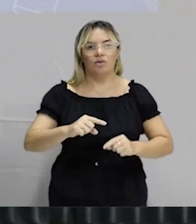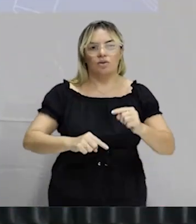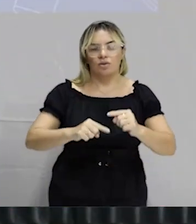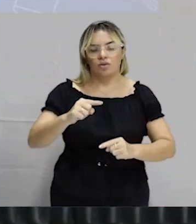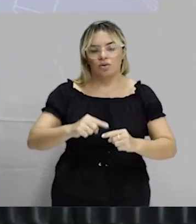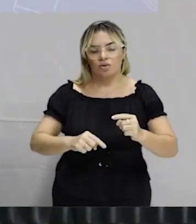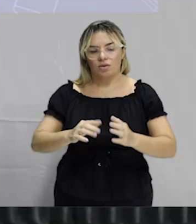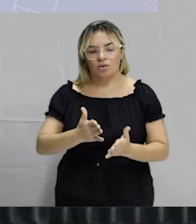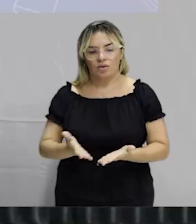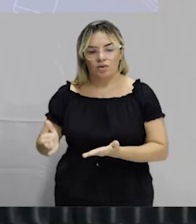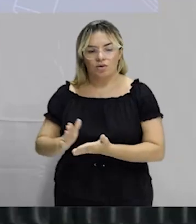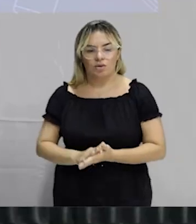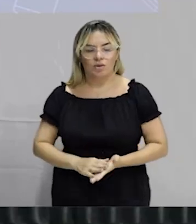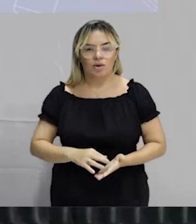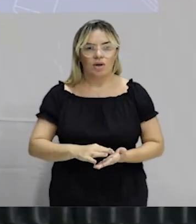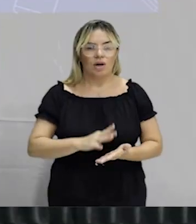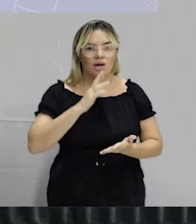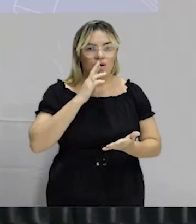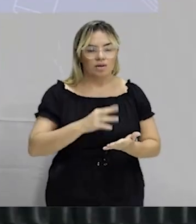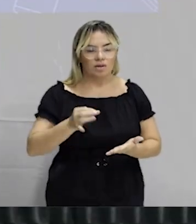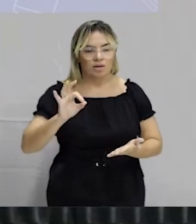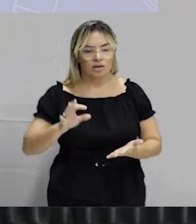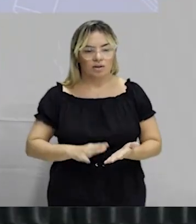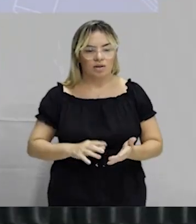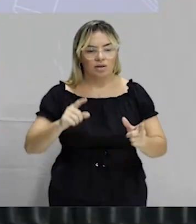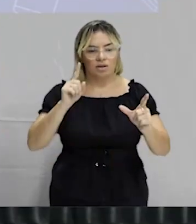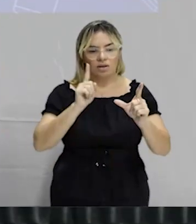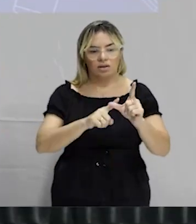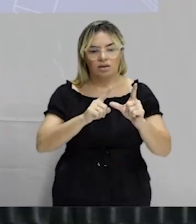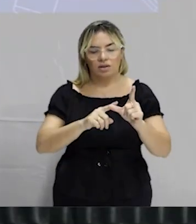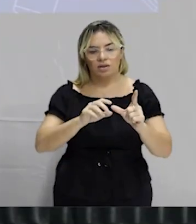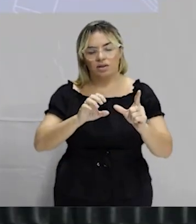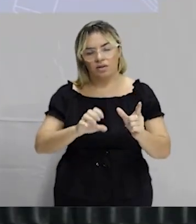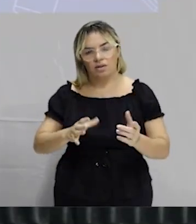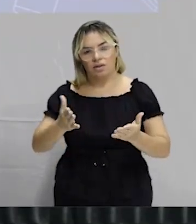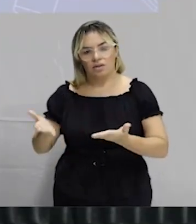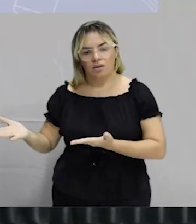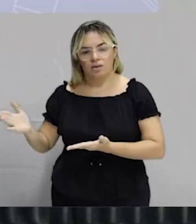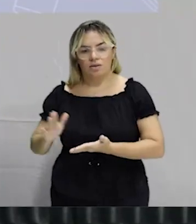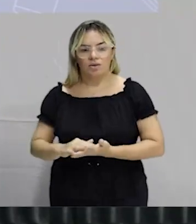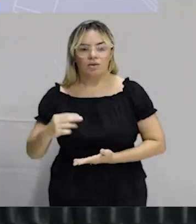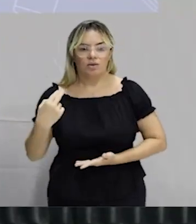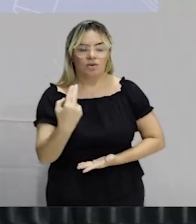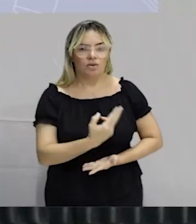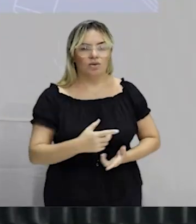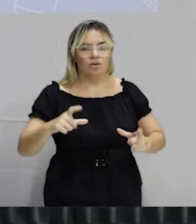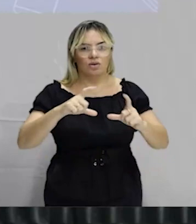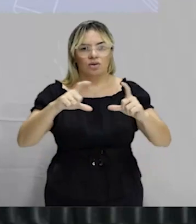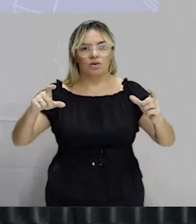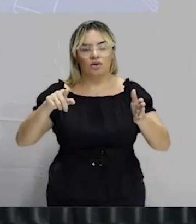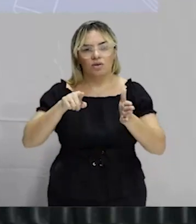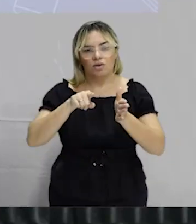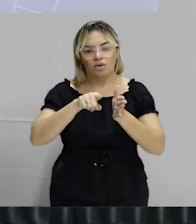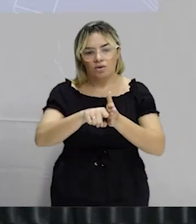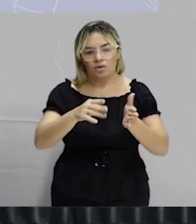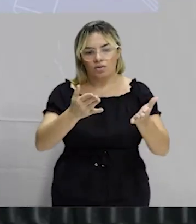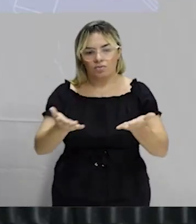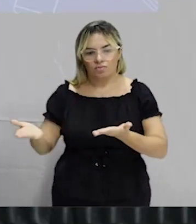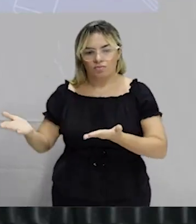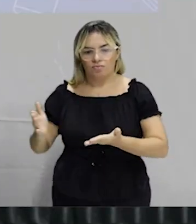Industrialização interna para substituir as importações. Aí nós temos aqui nosso quarto item em